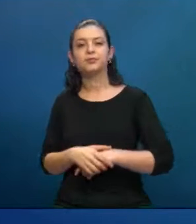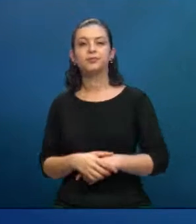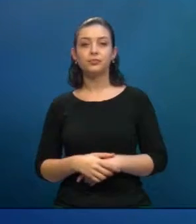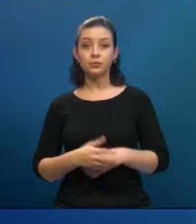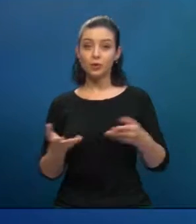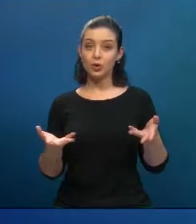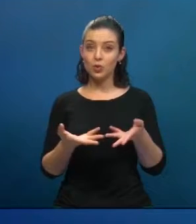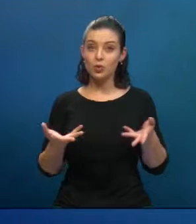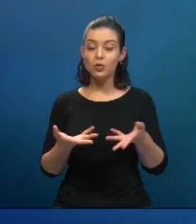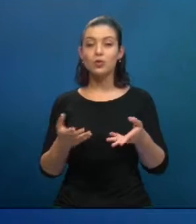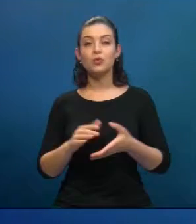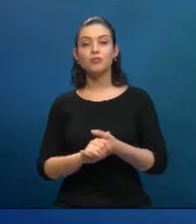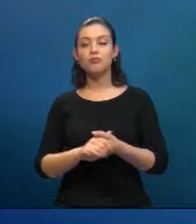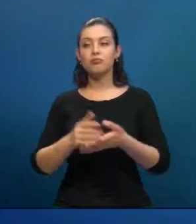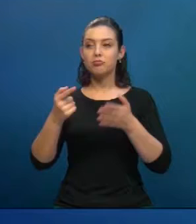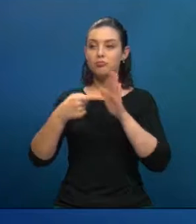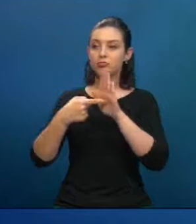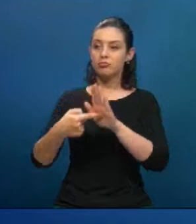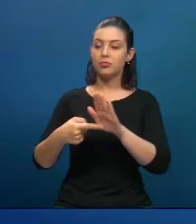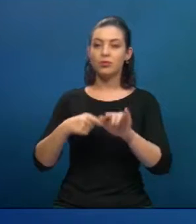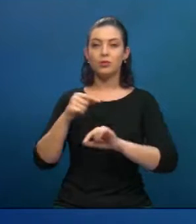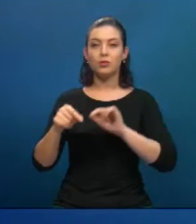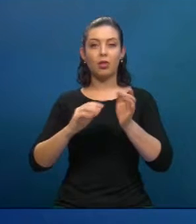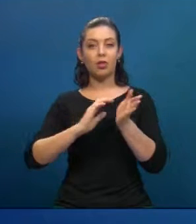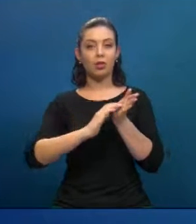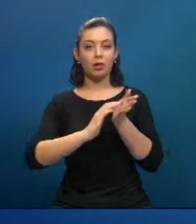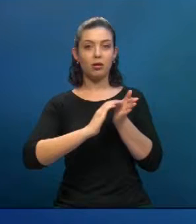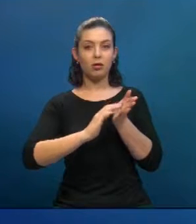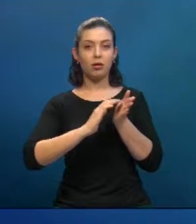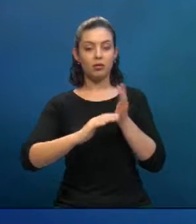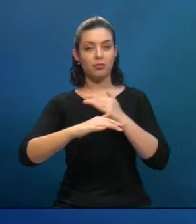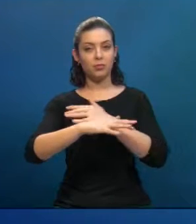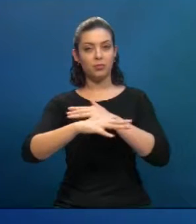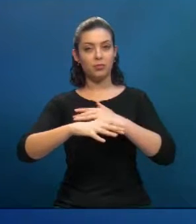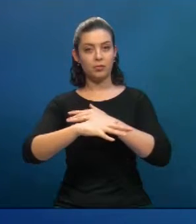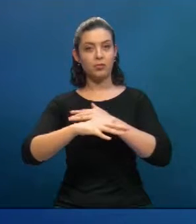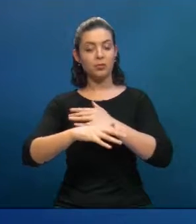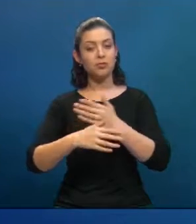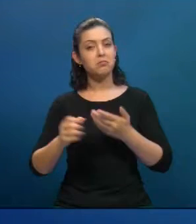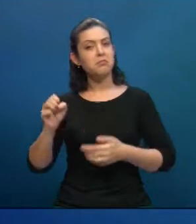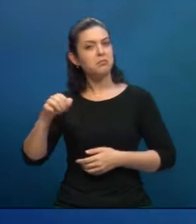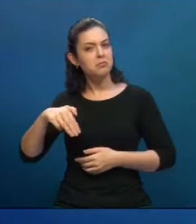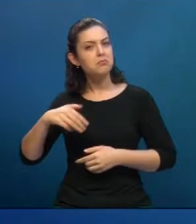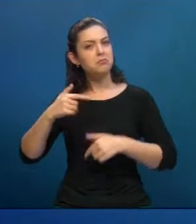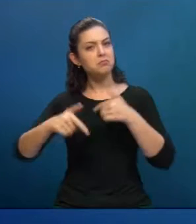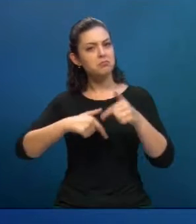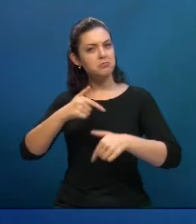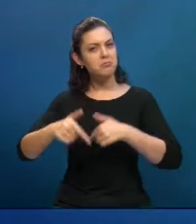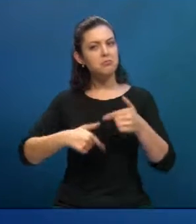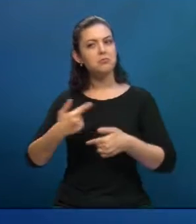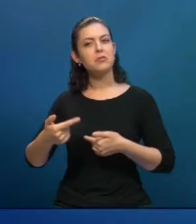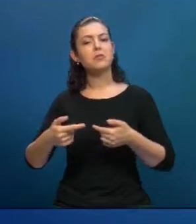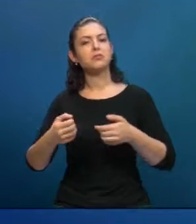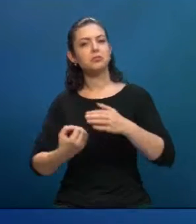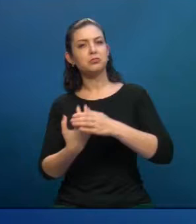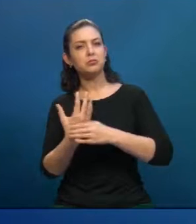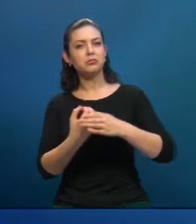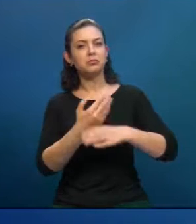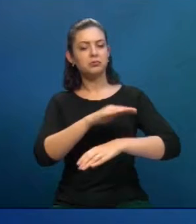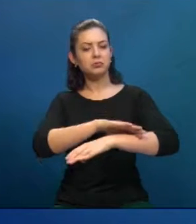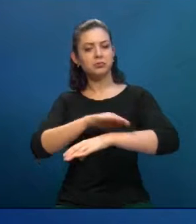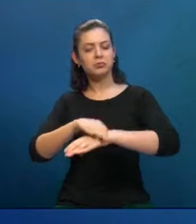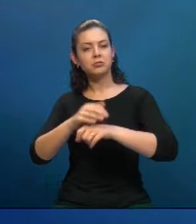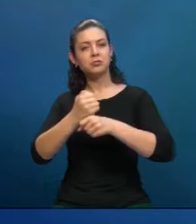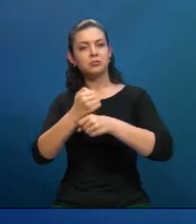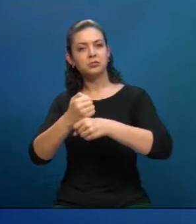gente hoje é tá testemunhando isso que a secretaria de mobilidade urbana está se implantando obstáculo em todos os cantos da